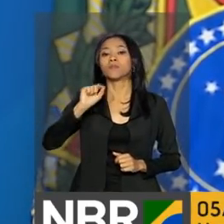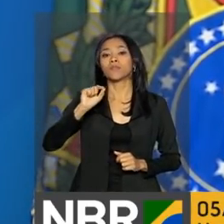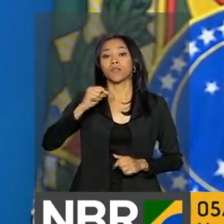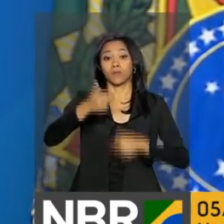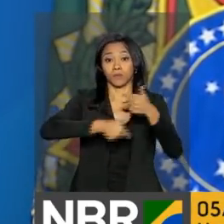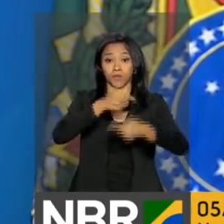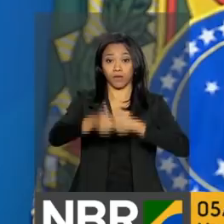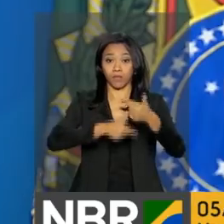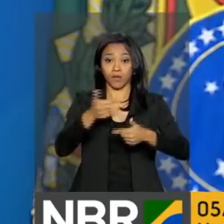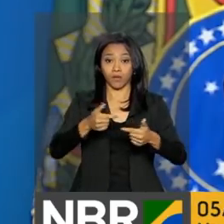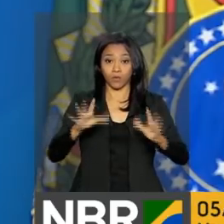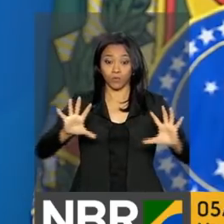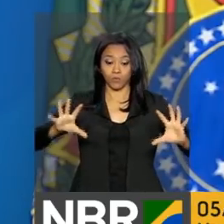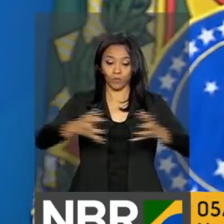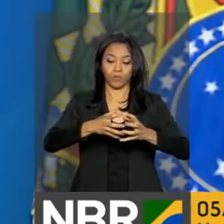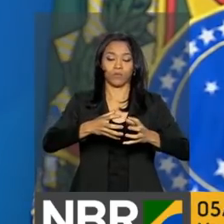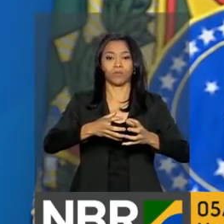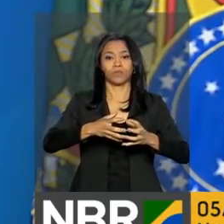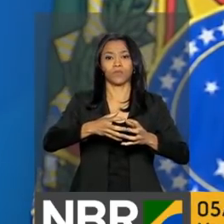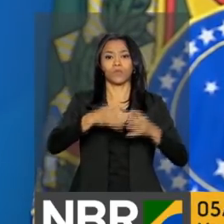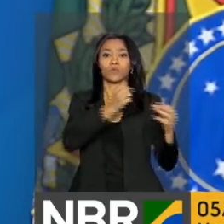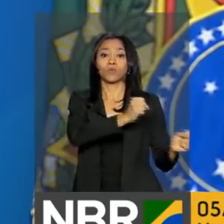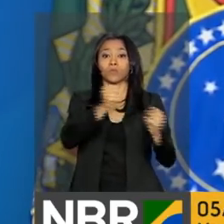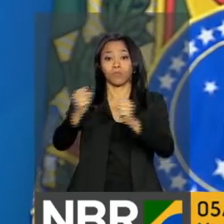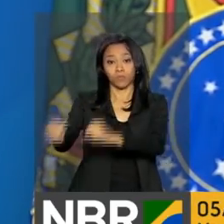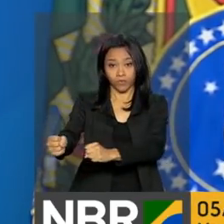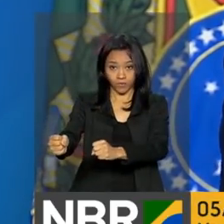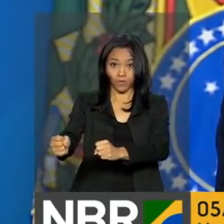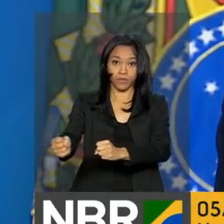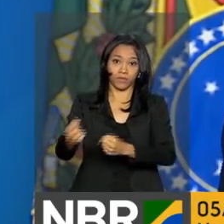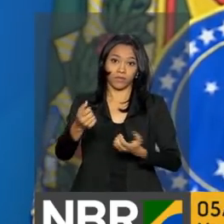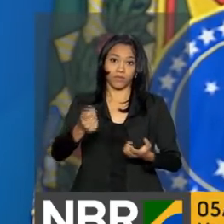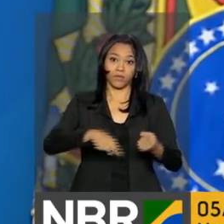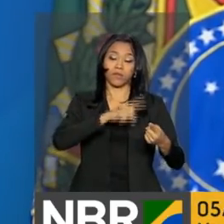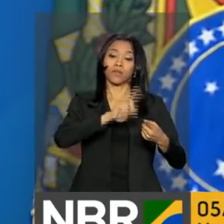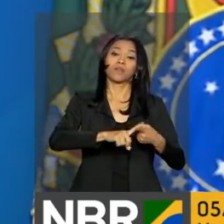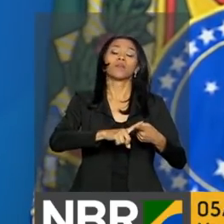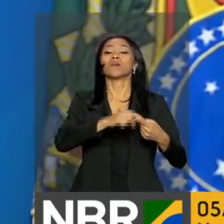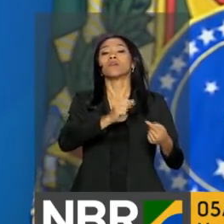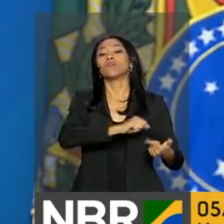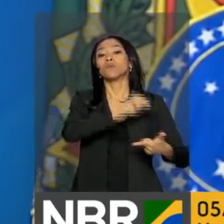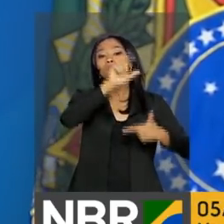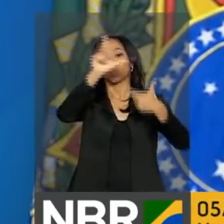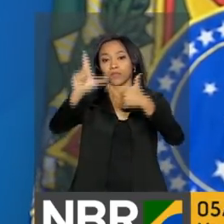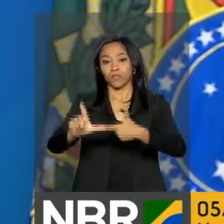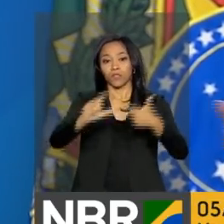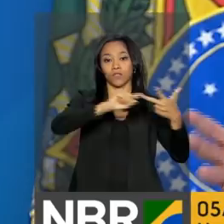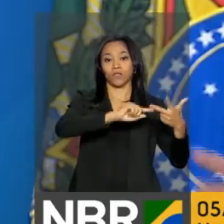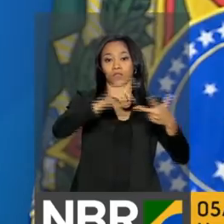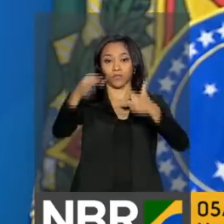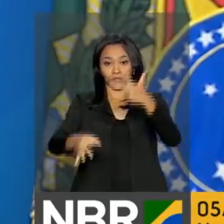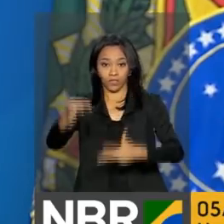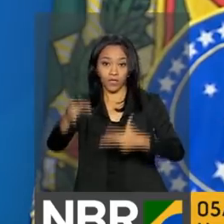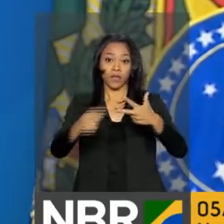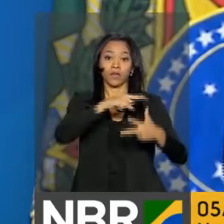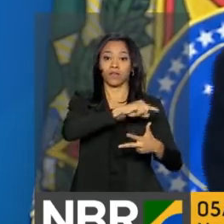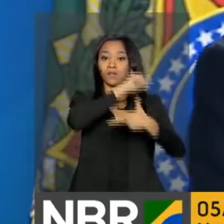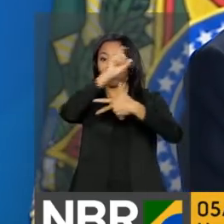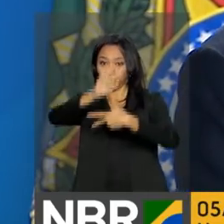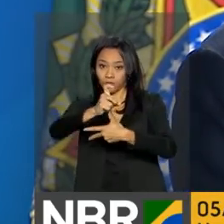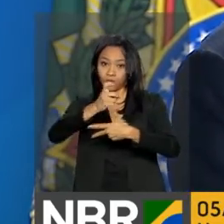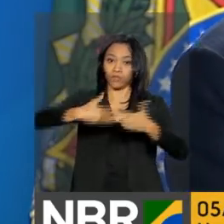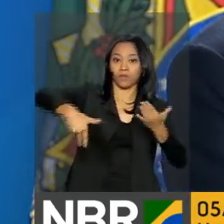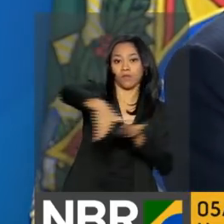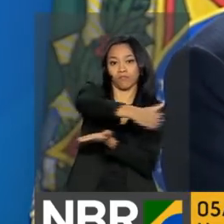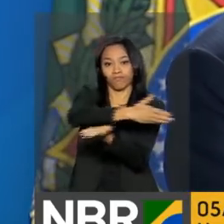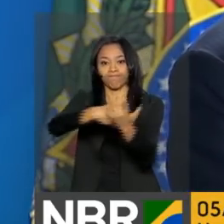conjugado conjunto dos poderes do estado do legislativo do executivo e do judiciário aqui cumprimentando especialmente